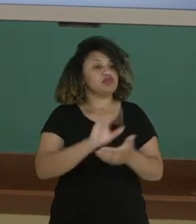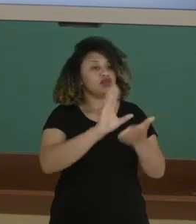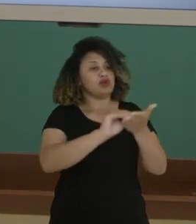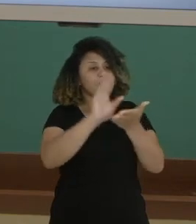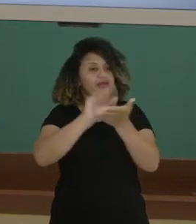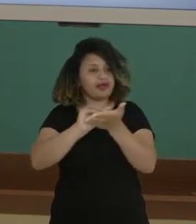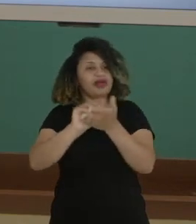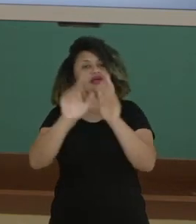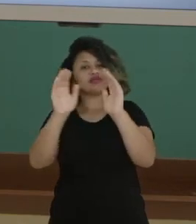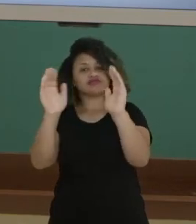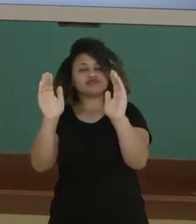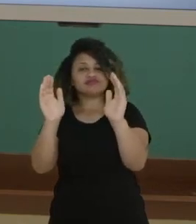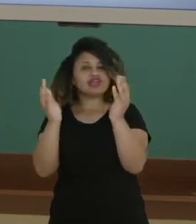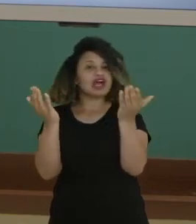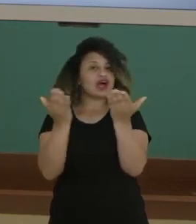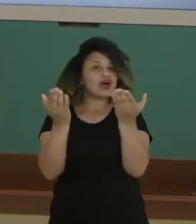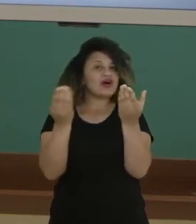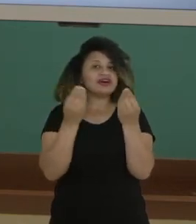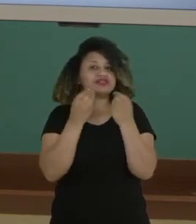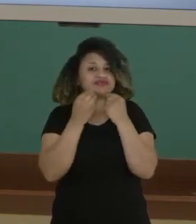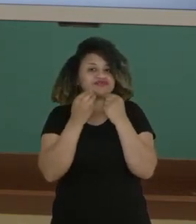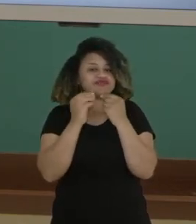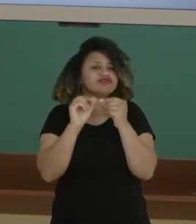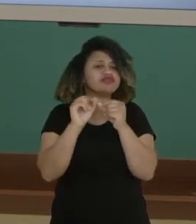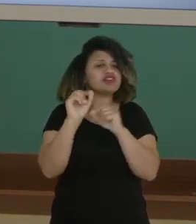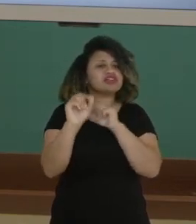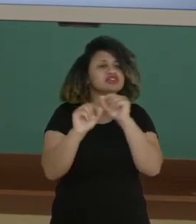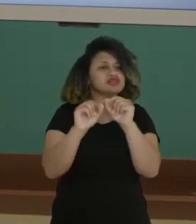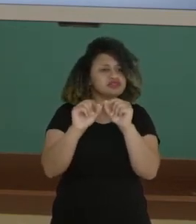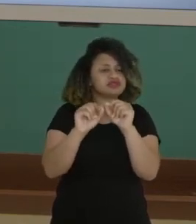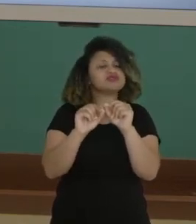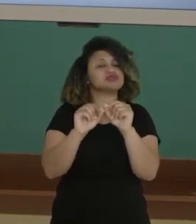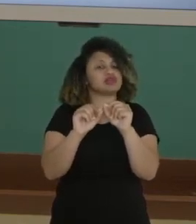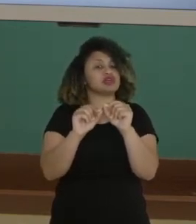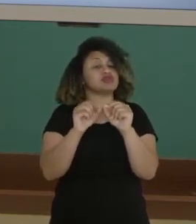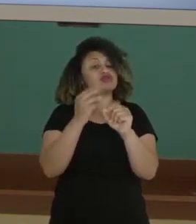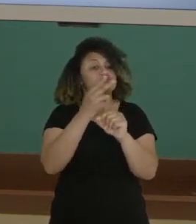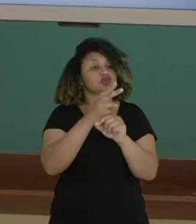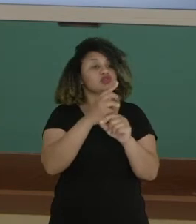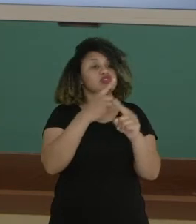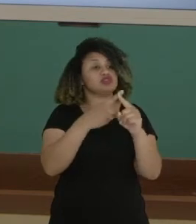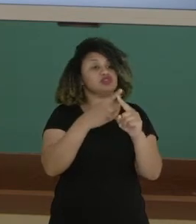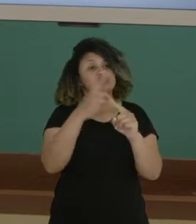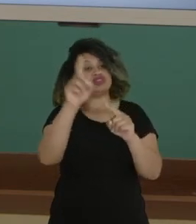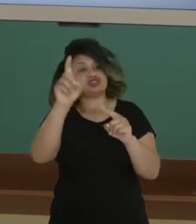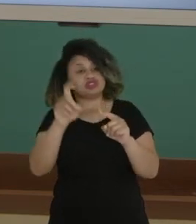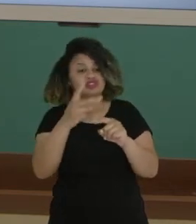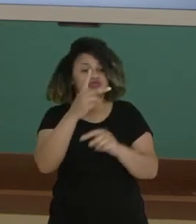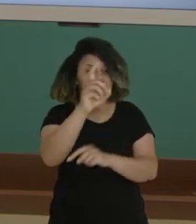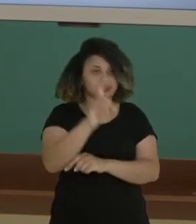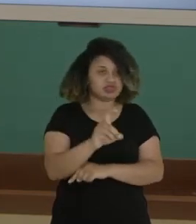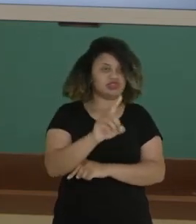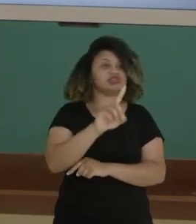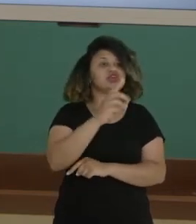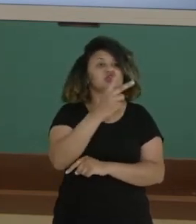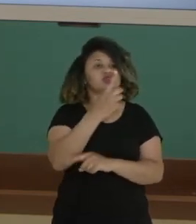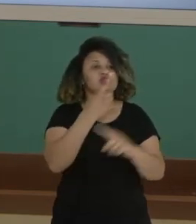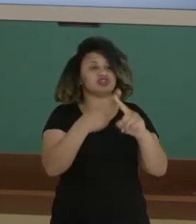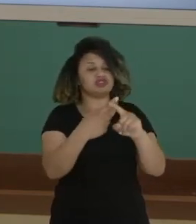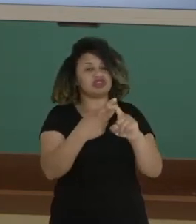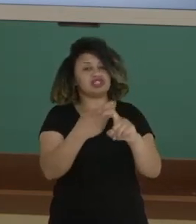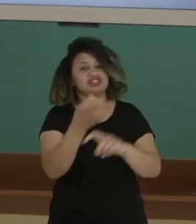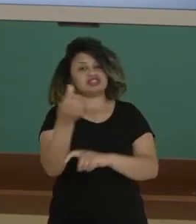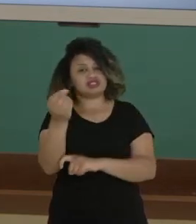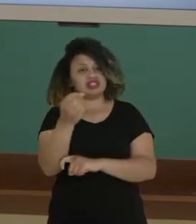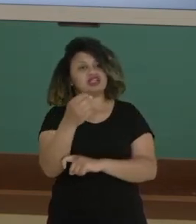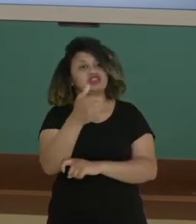copia, copia, Ctrl+C, Ctrl+V, tá? Sem preguiça. 2 vezes x, 2x. 2 vezes 6,